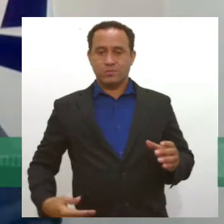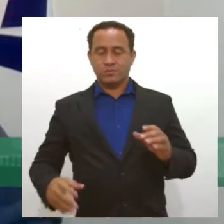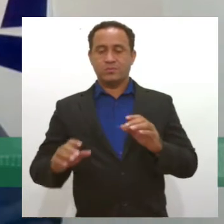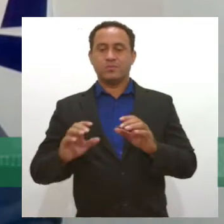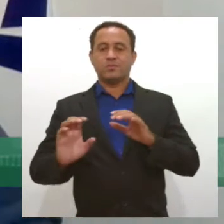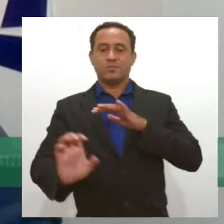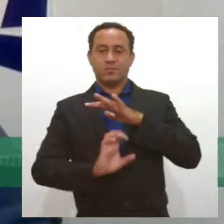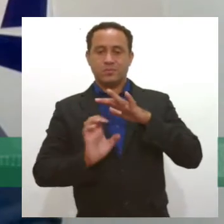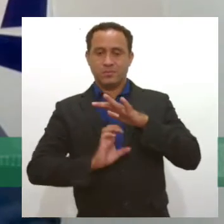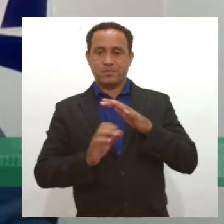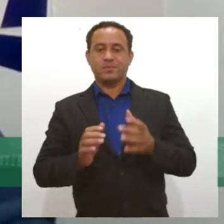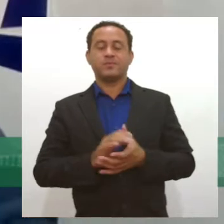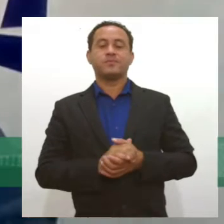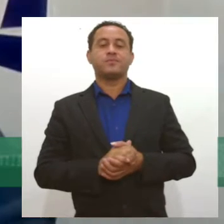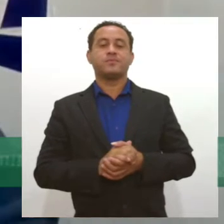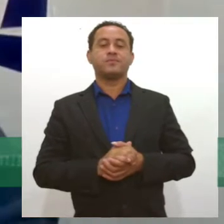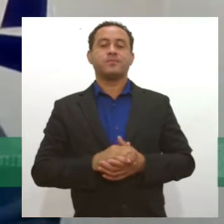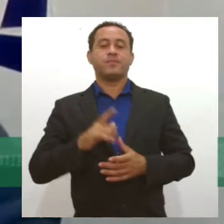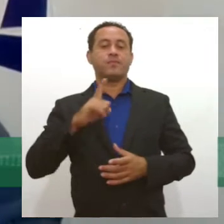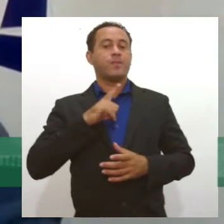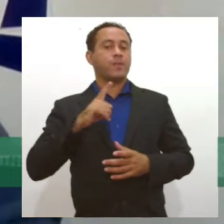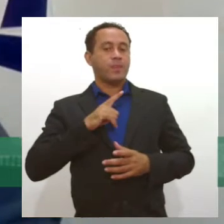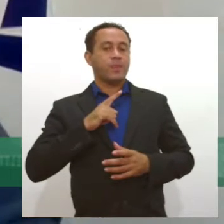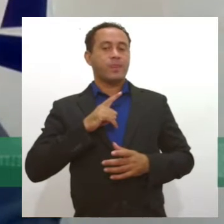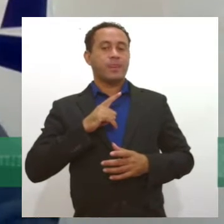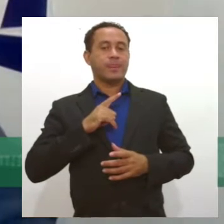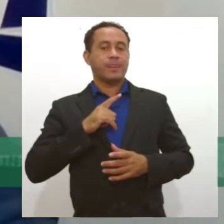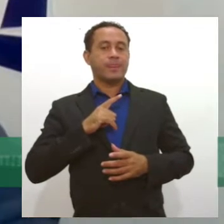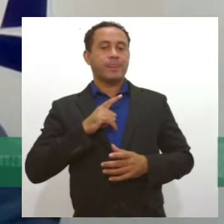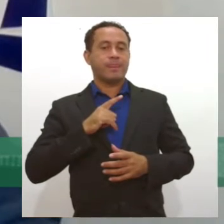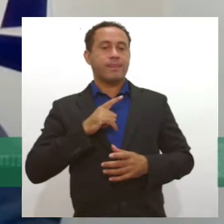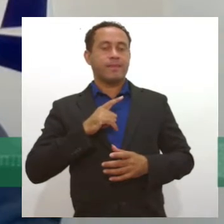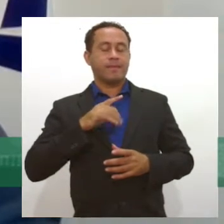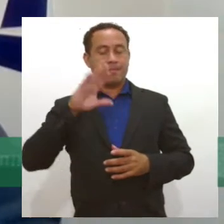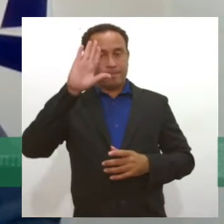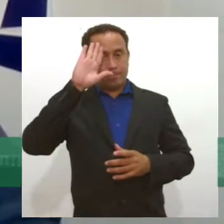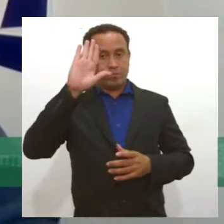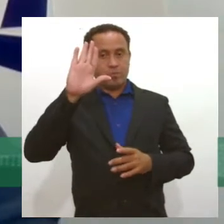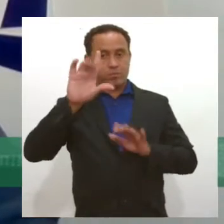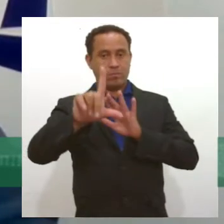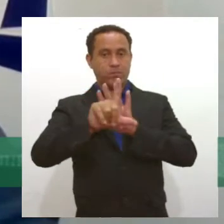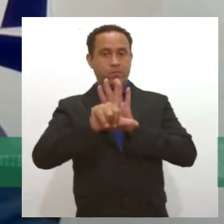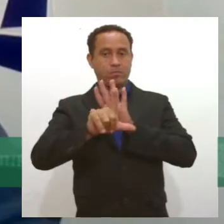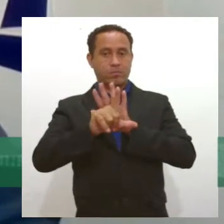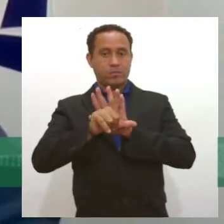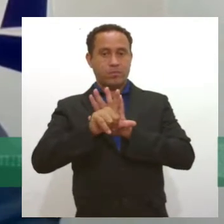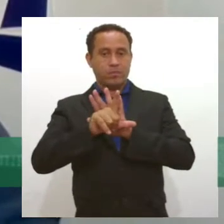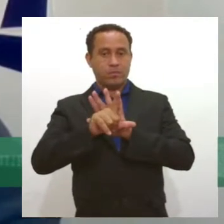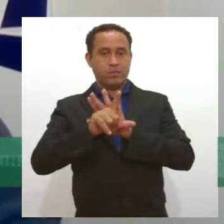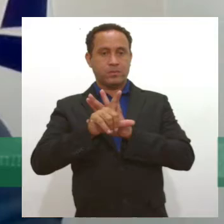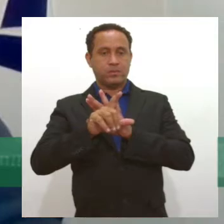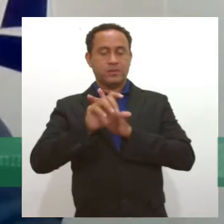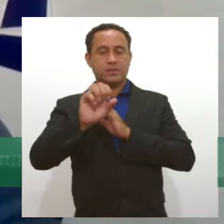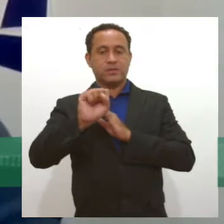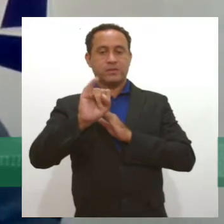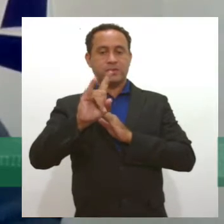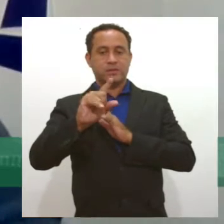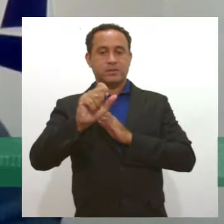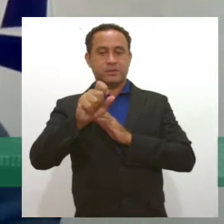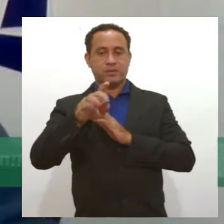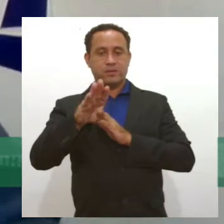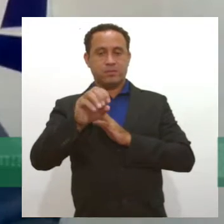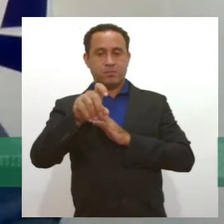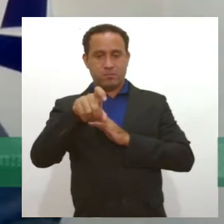aqui um ponto muito, muito destacado na lei, que chama sandbox, né, que é como